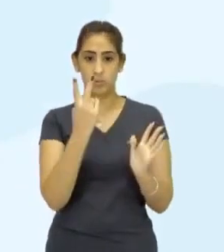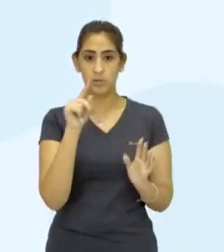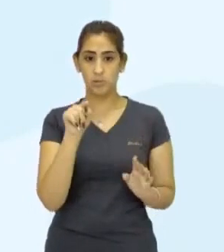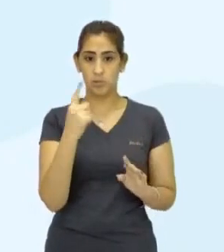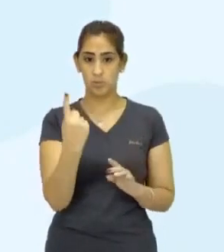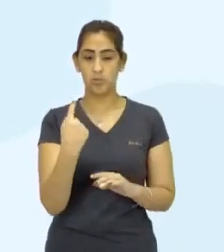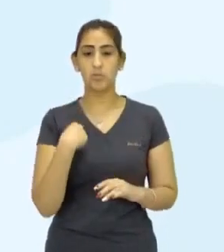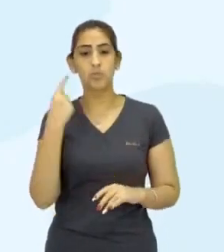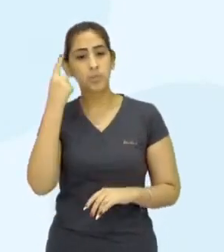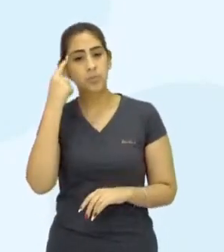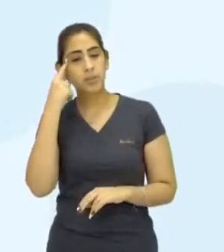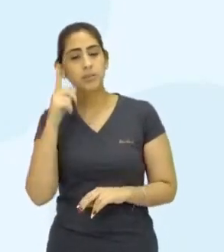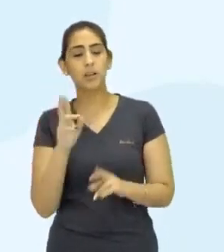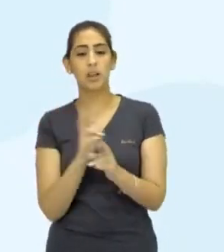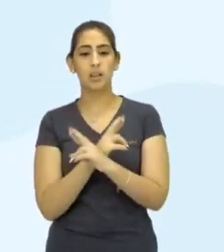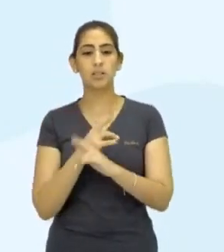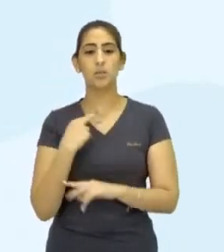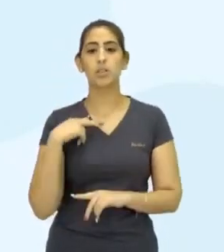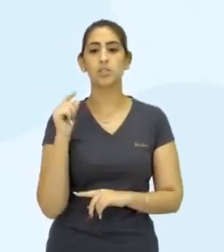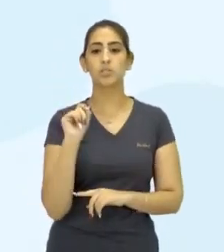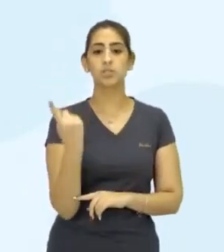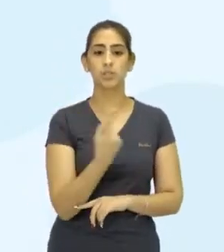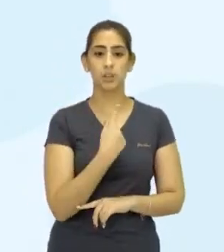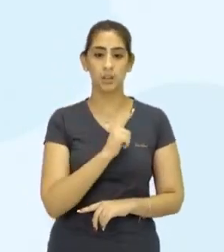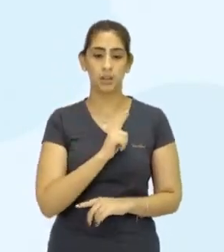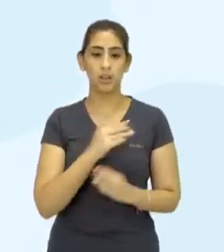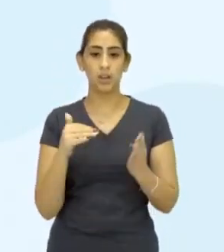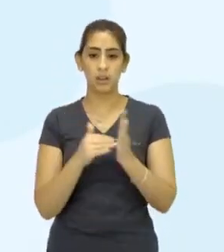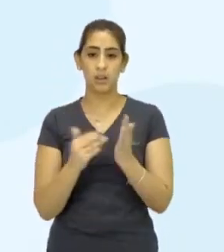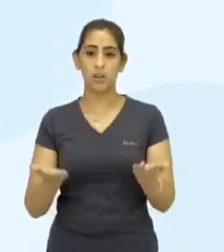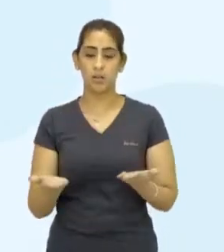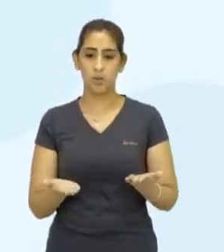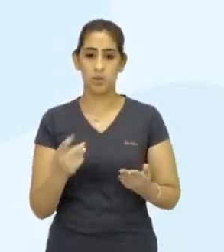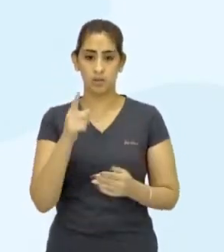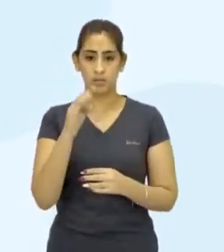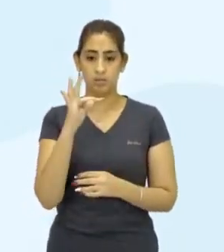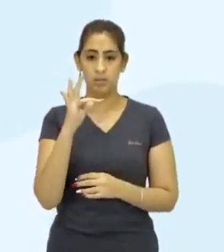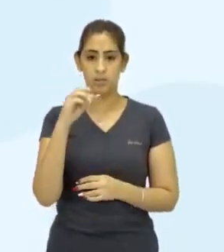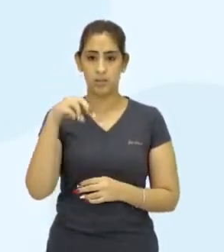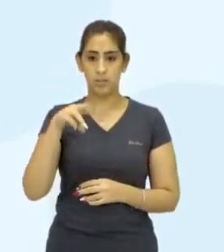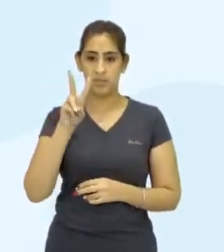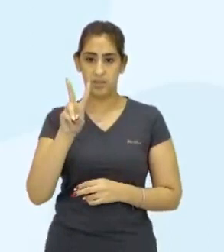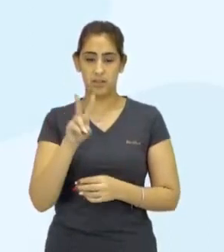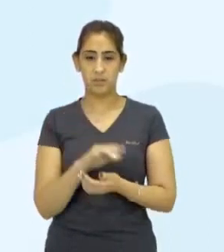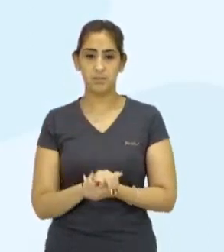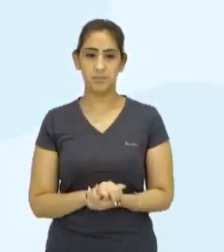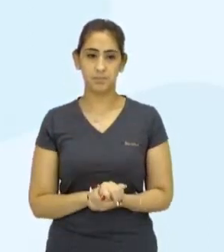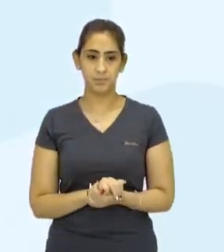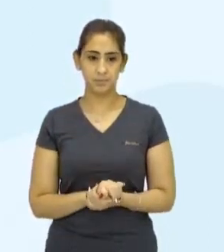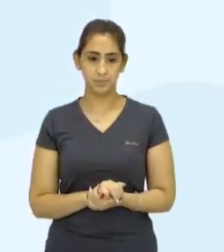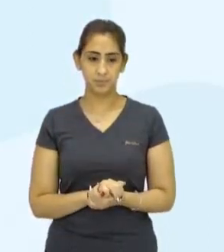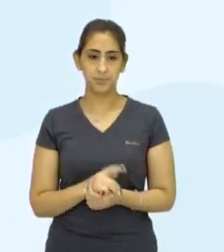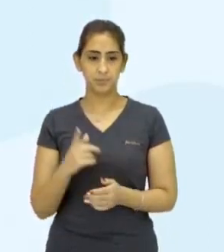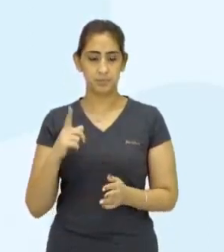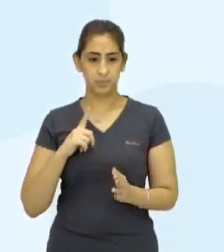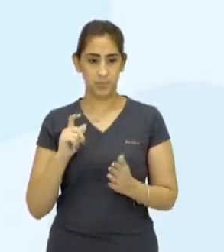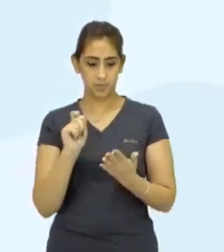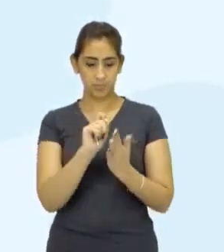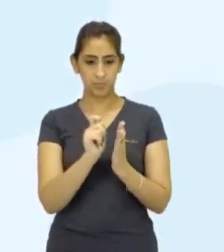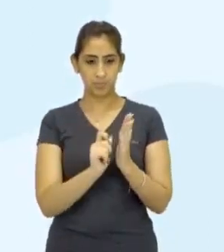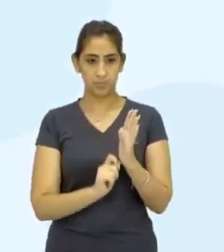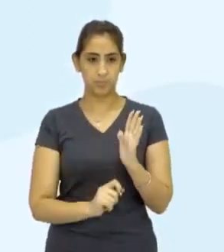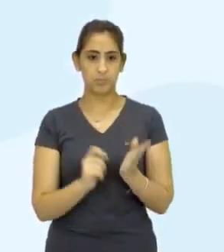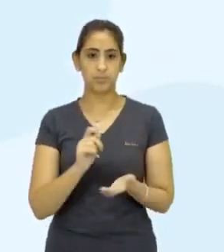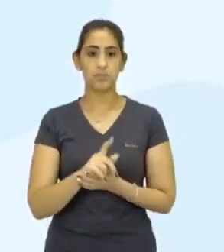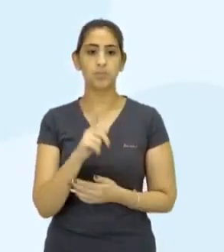na relação que a gente tem até agora nessas taxas médias de variação. Então, eu tenho anotado aí, ó. Existe